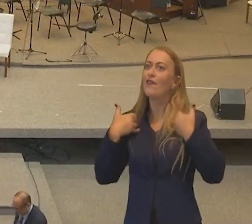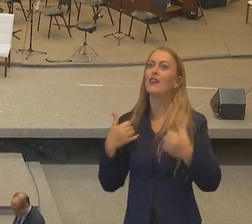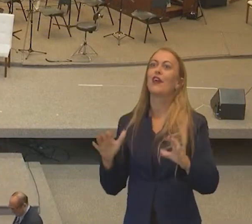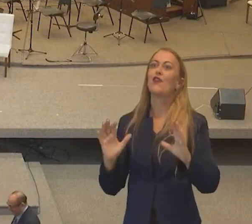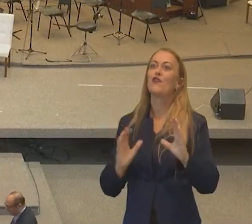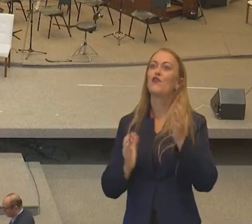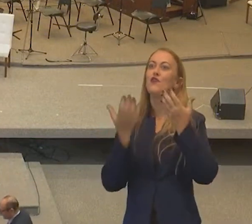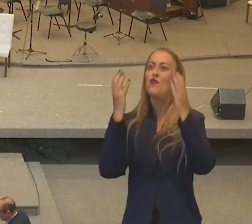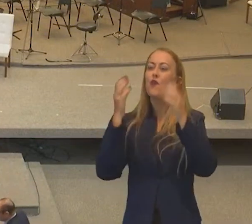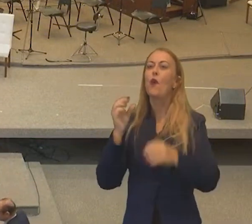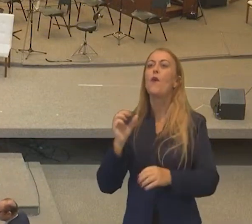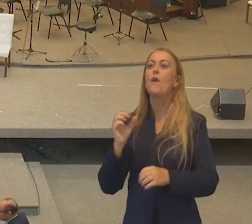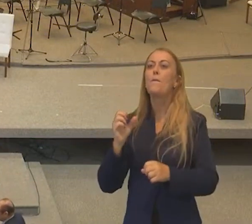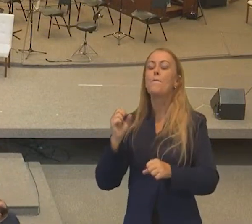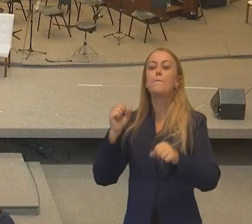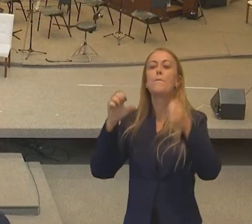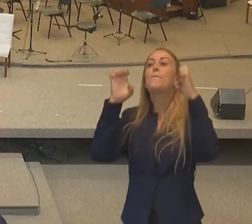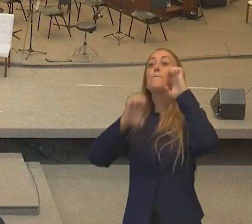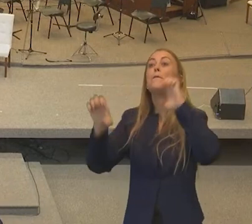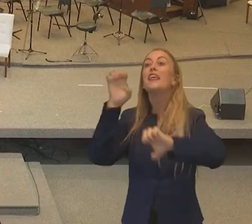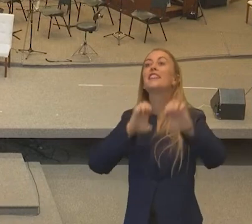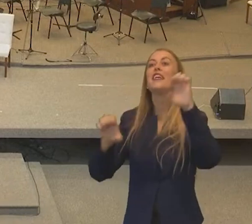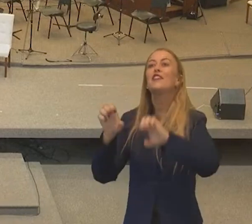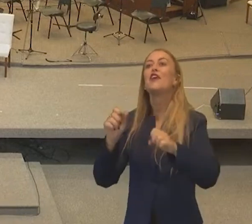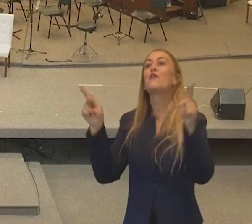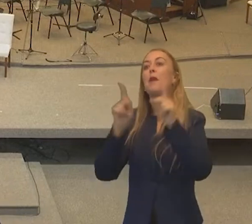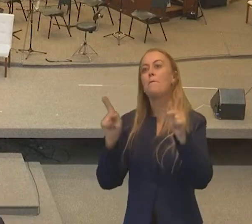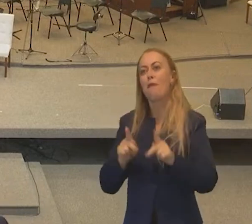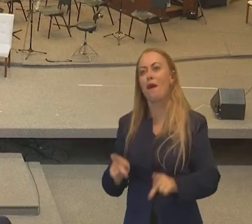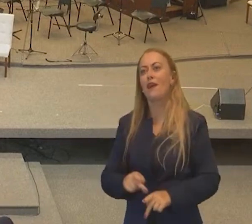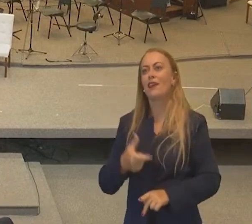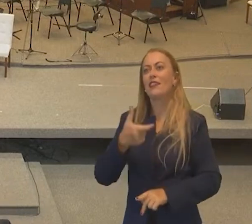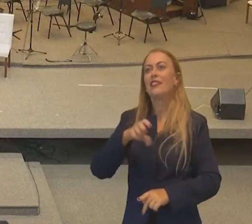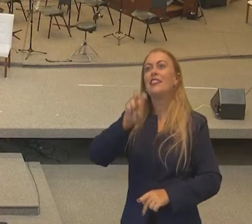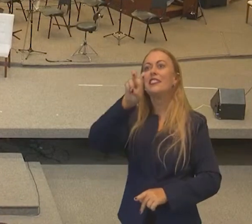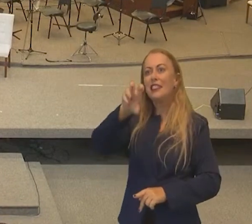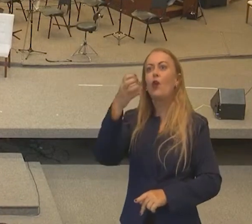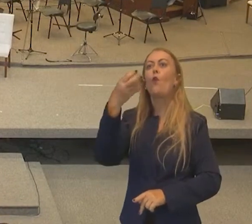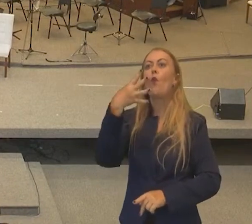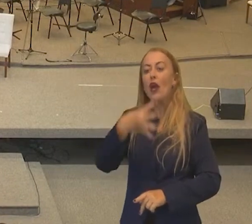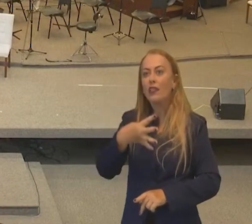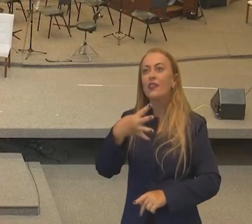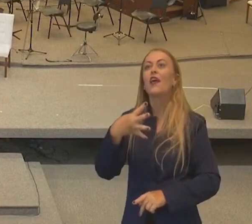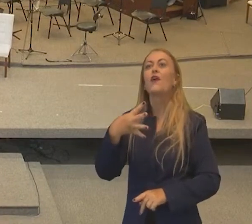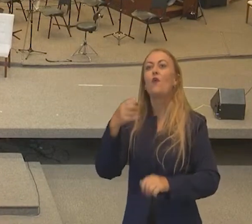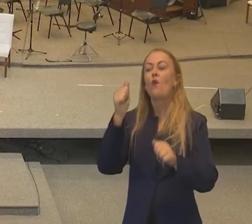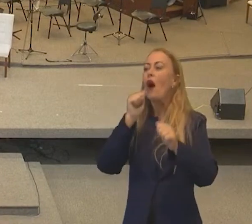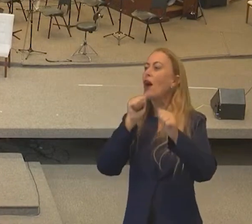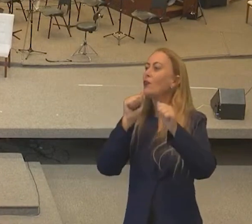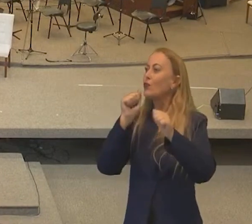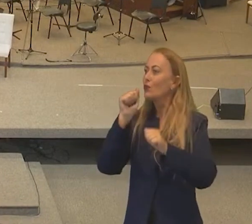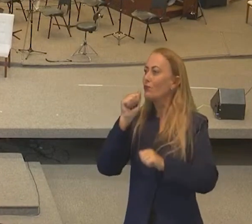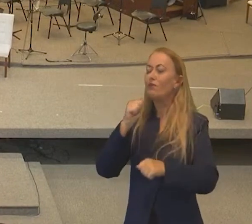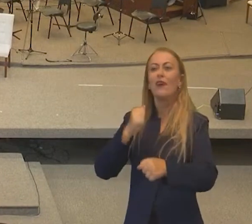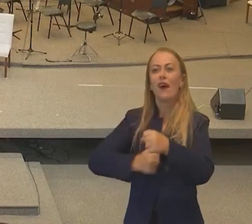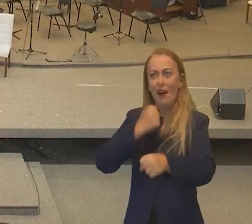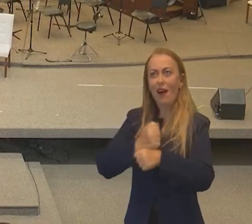Mensageiros da Paz, 54 anos. Traga um visitante, convide alguém, para que todos aqui